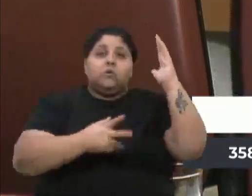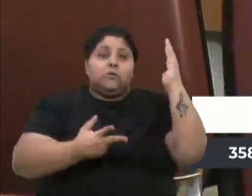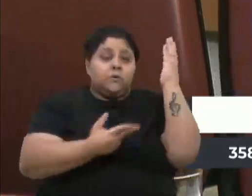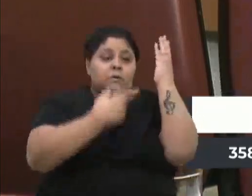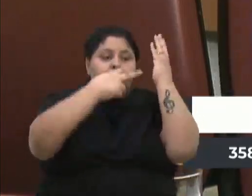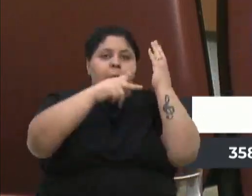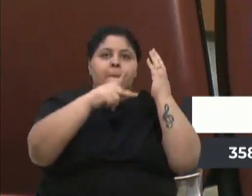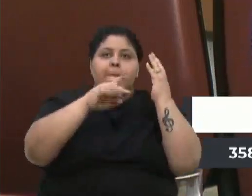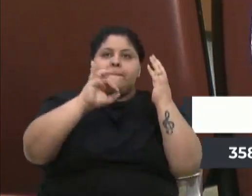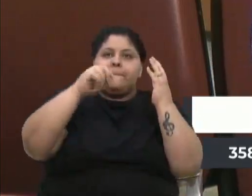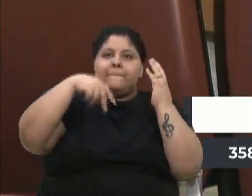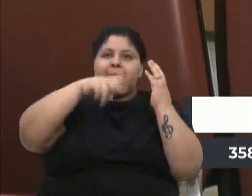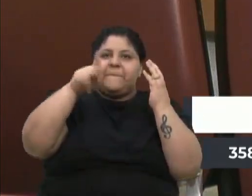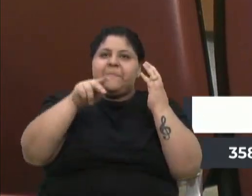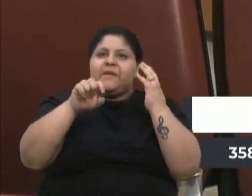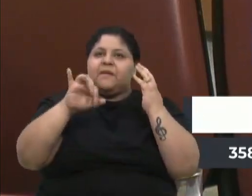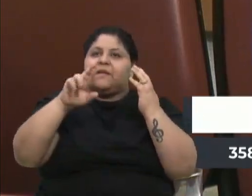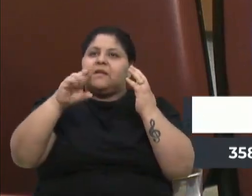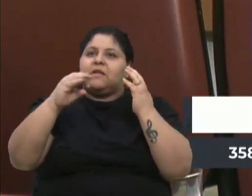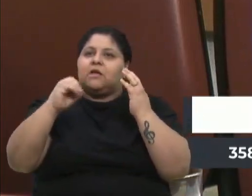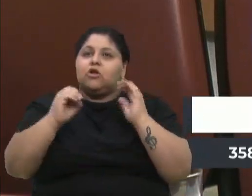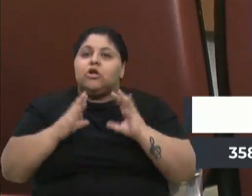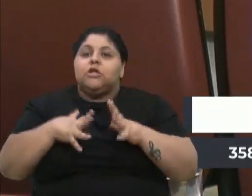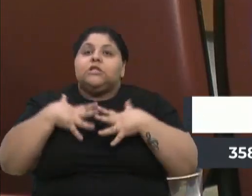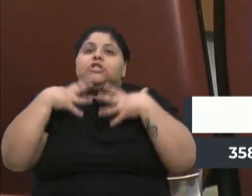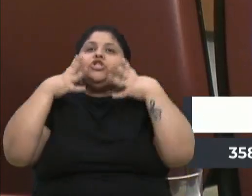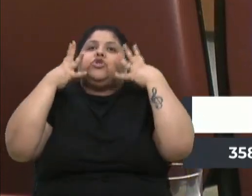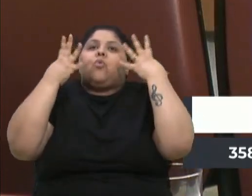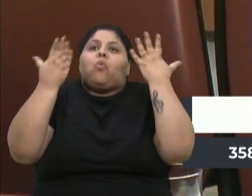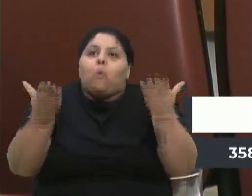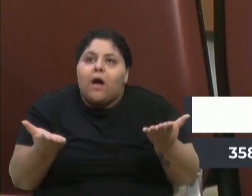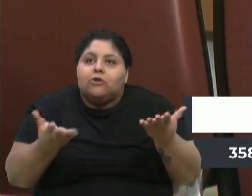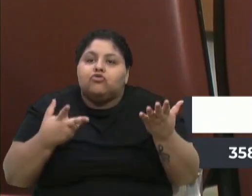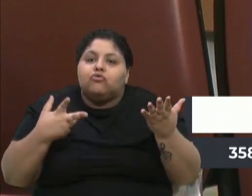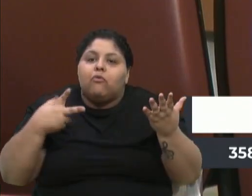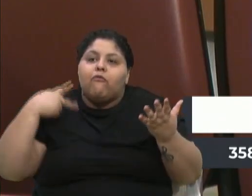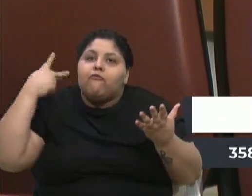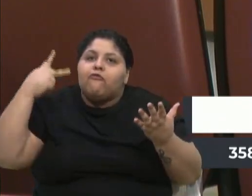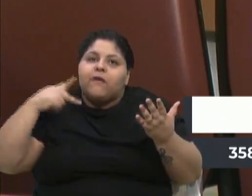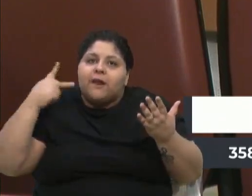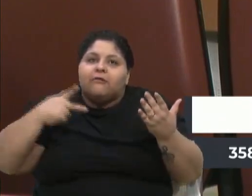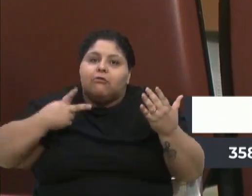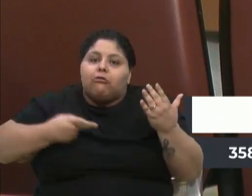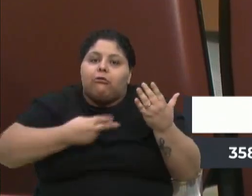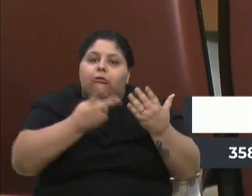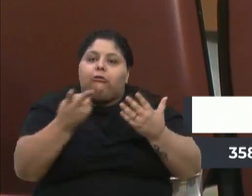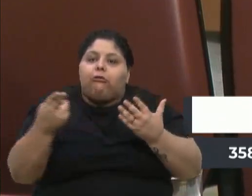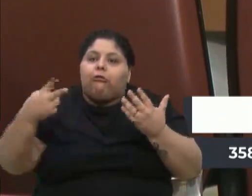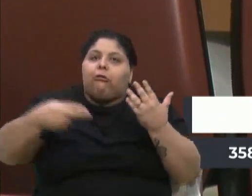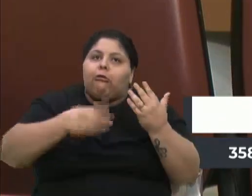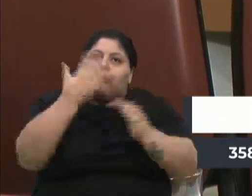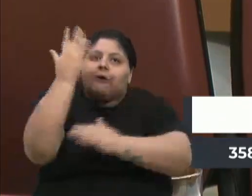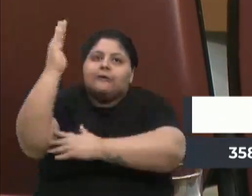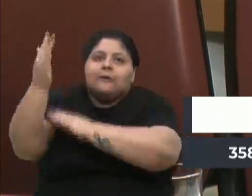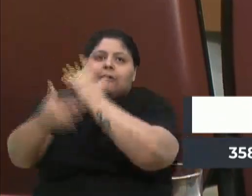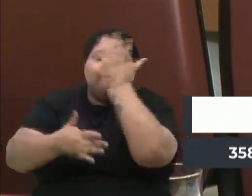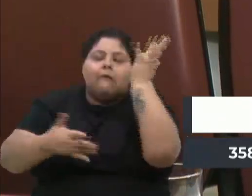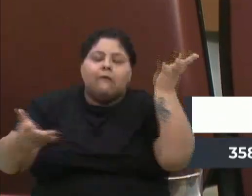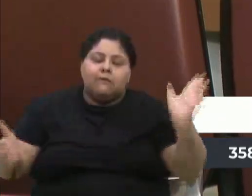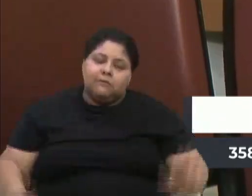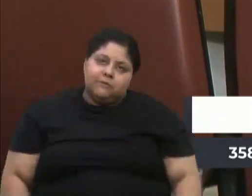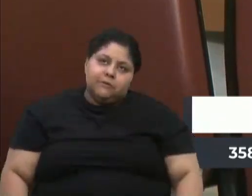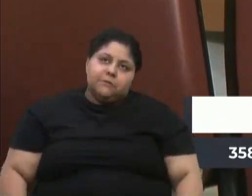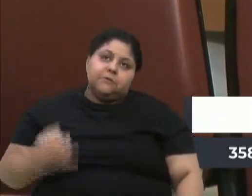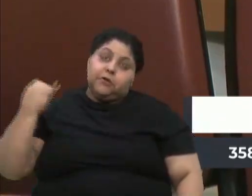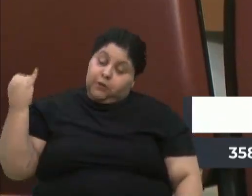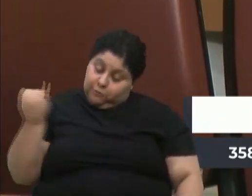corta pinheiro, gente? Uma pessoa esclarecida. Então, é muito importante o vereador